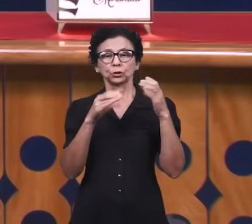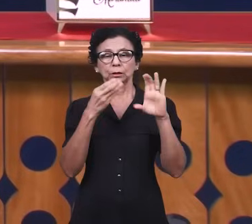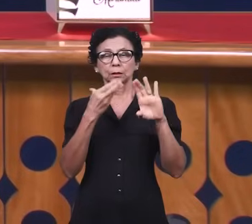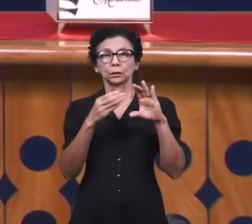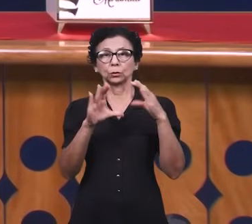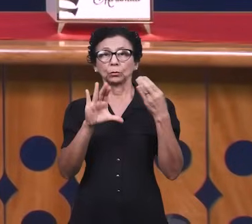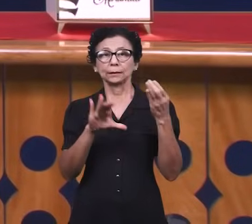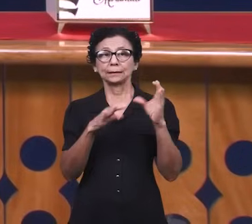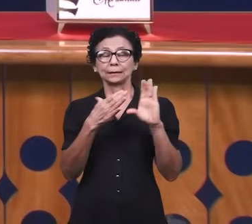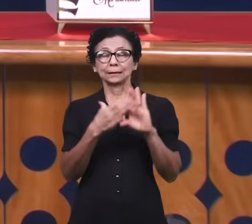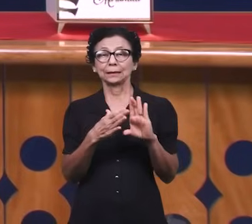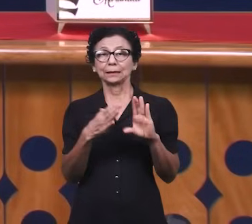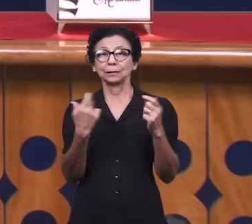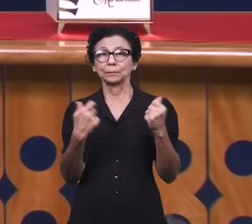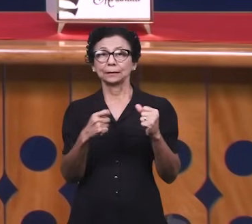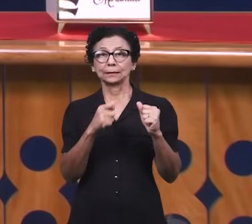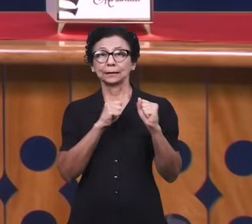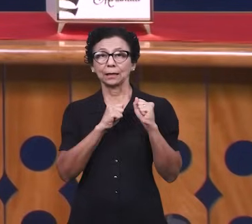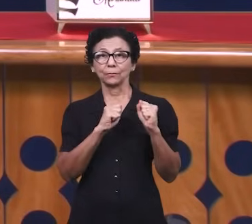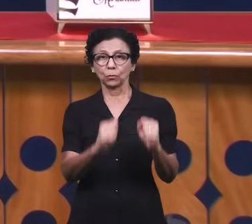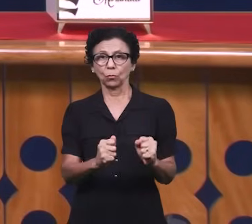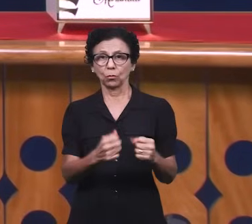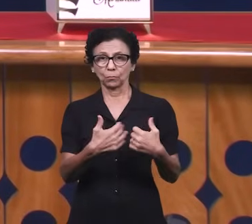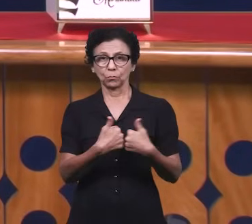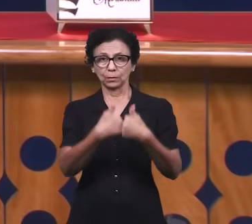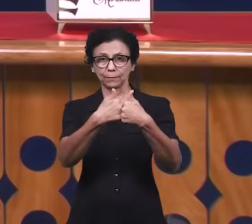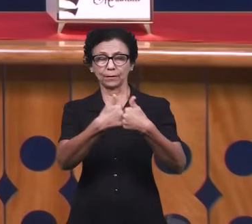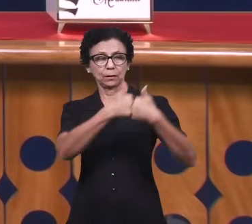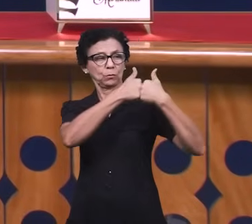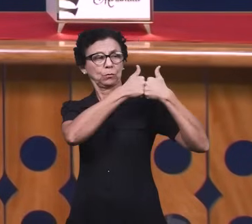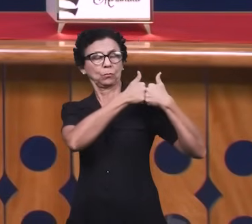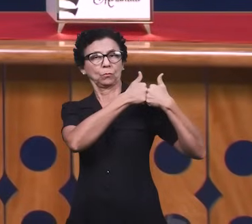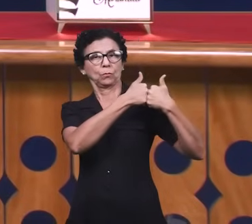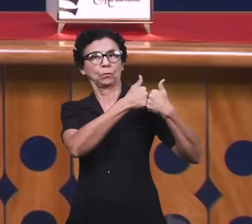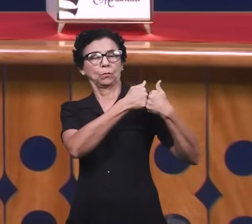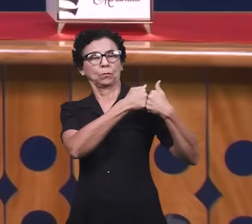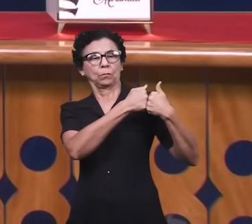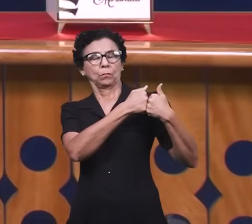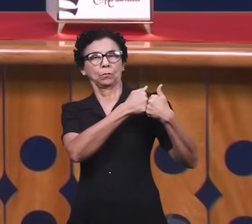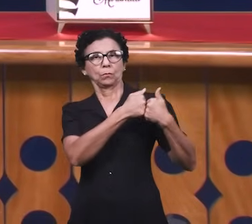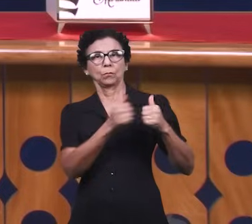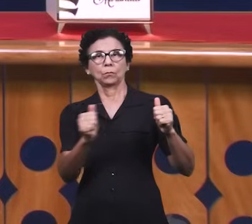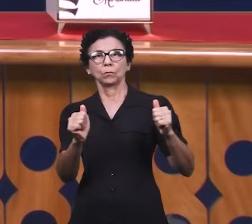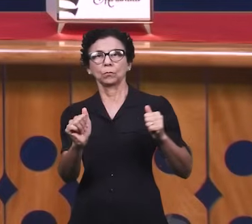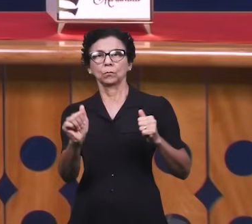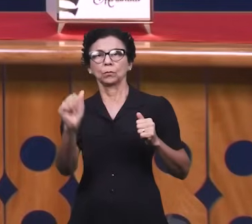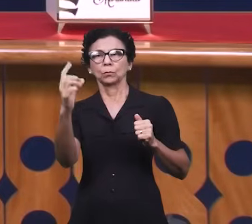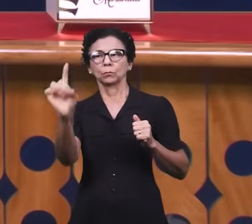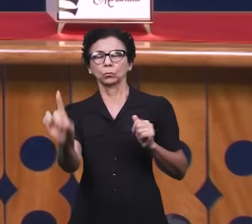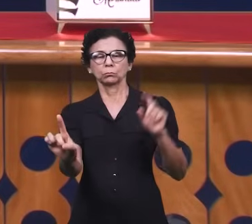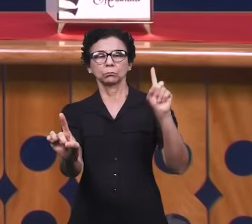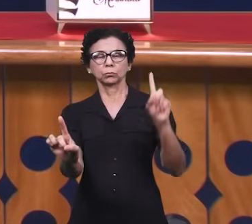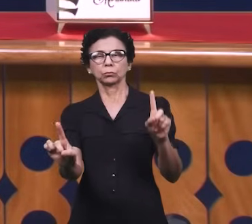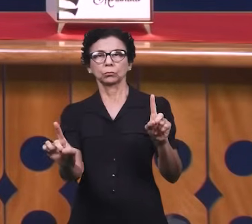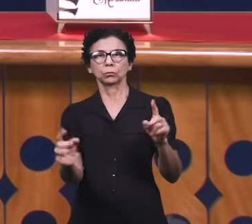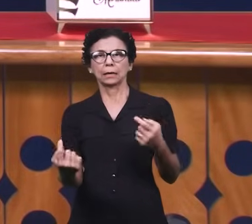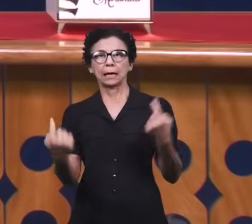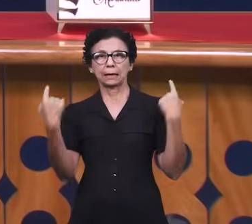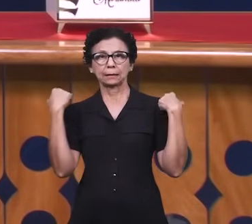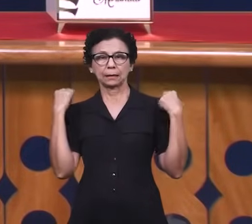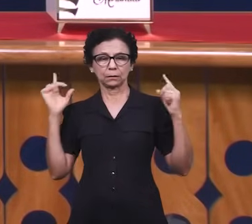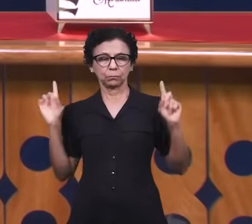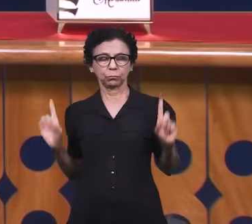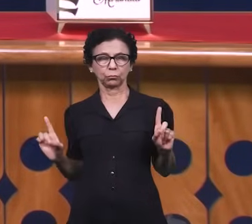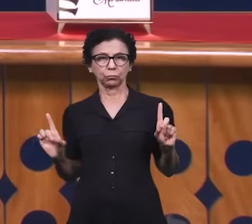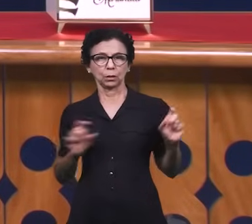ombros. Então agora que Davi se abriu o coração para buscar o Senhor, as coisas tinham que estar